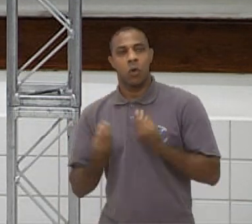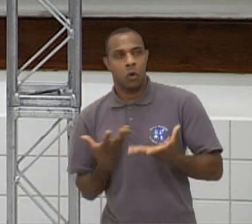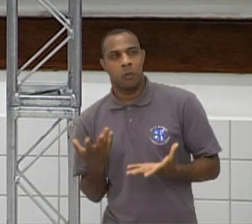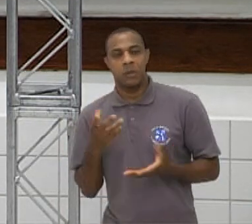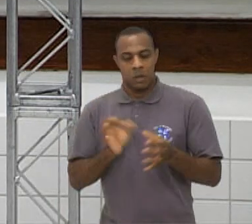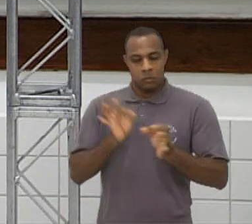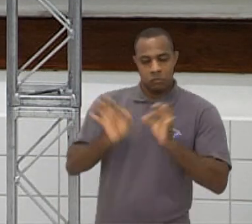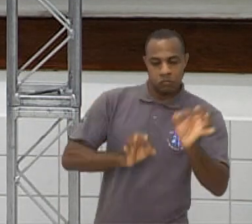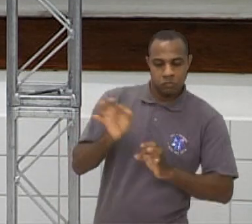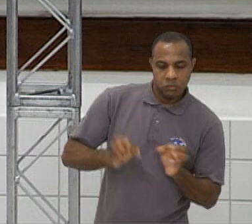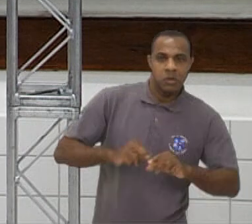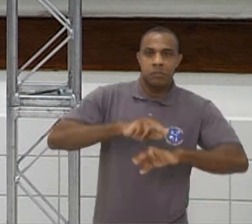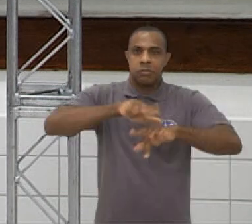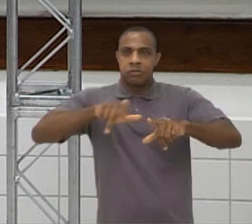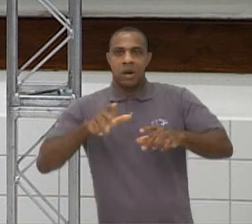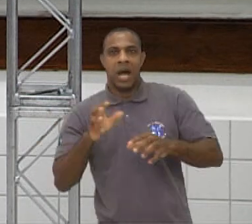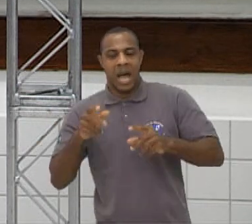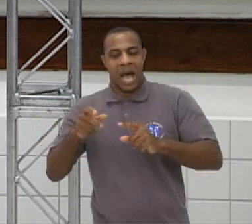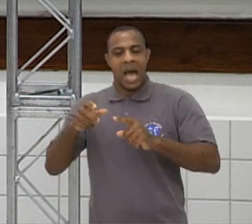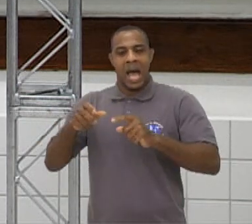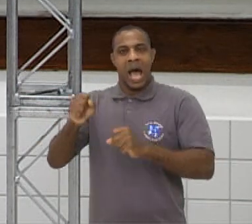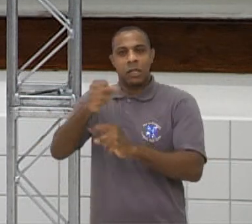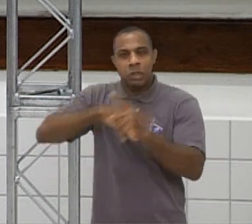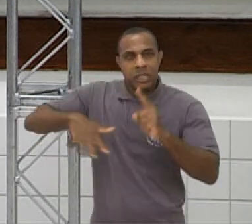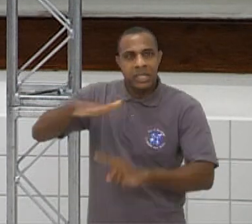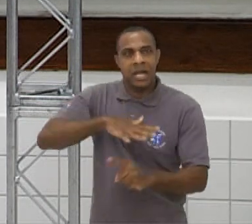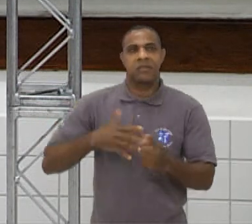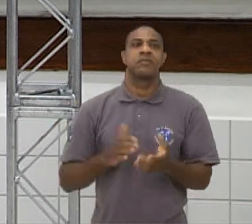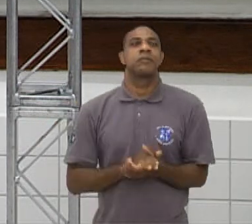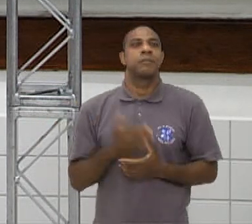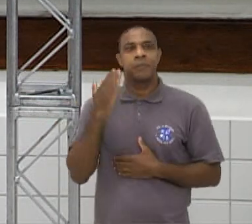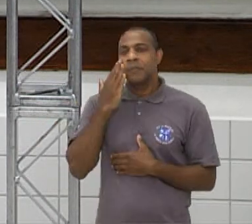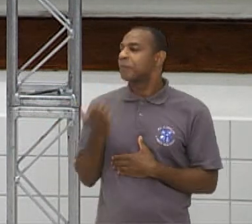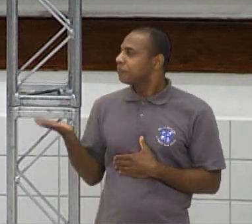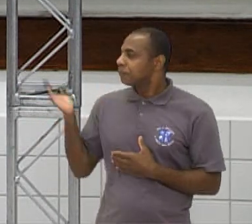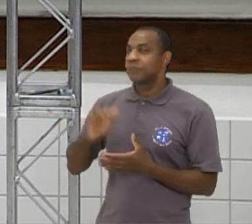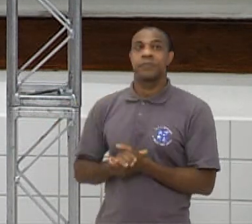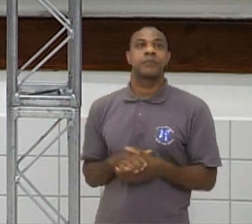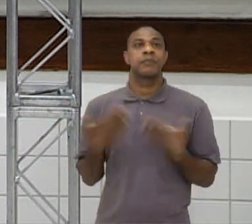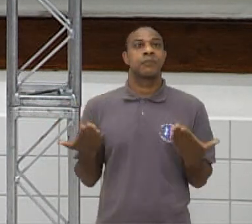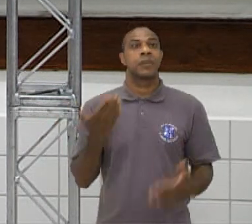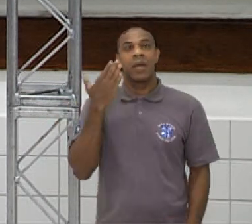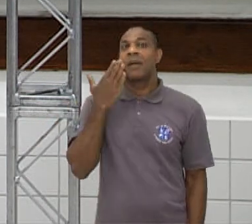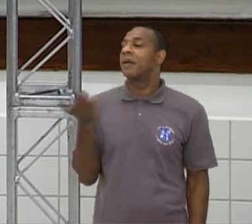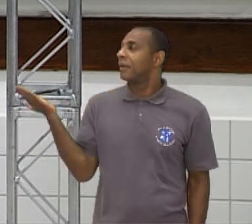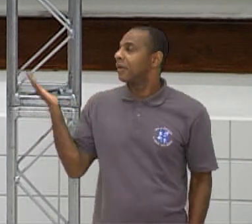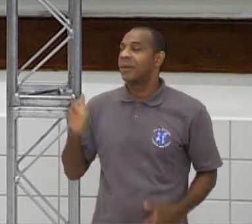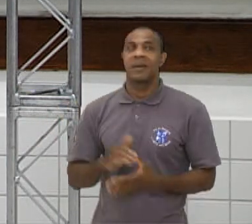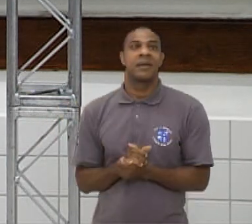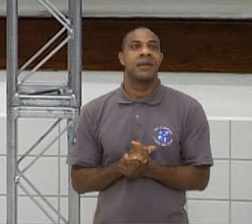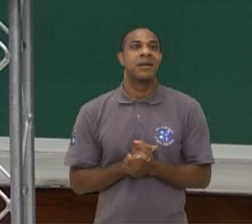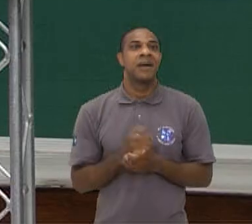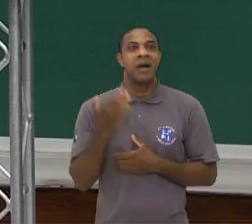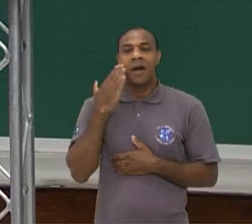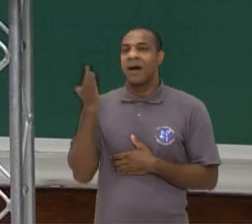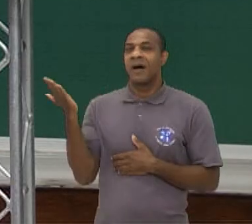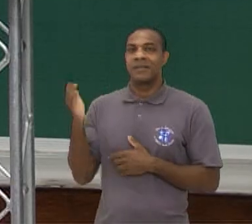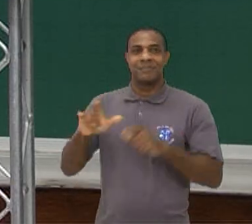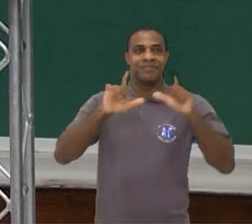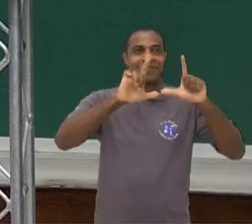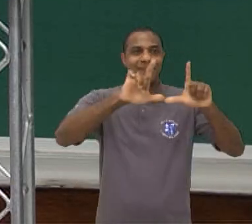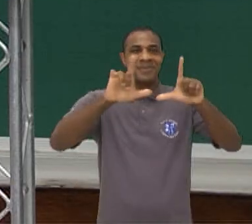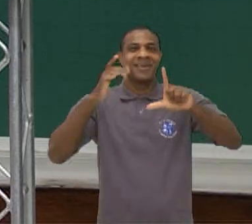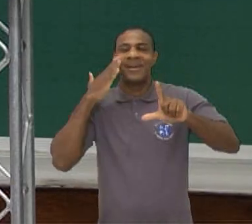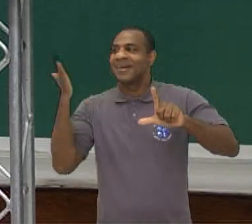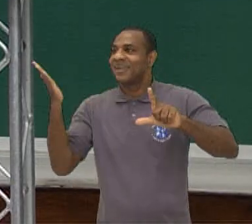que organiza toda a sociedade em todos os seus aspectos. Tá? Então, aqui, gente, eu trouxe essa charge que eu uso muito no